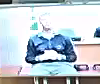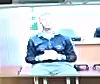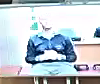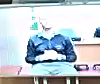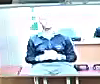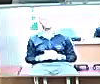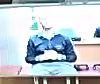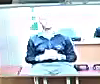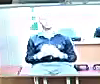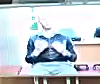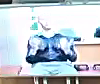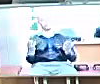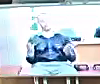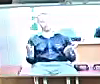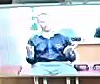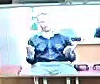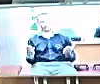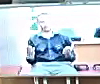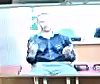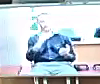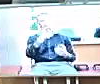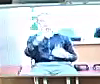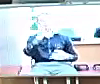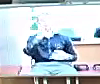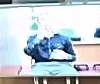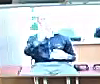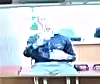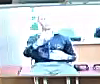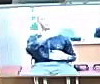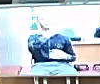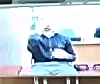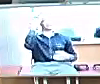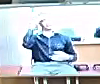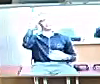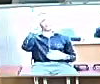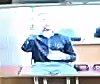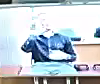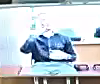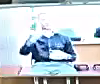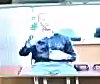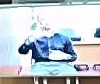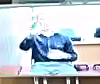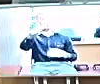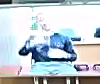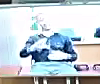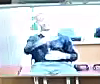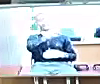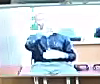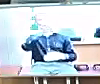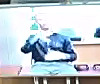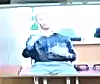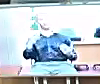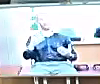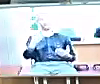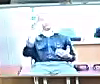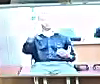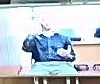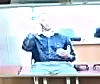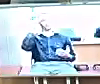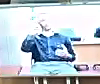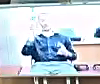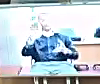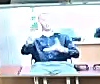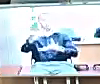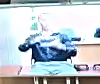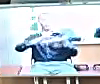bom é eu vou te responder o que eu tenho conhecimento como cidadão porque eu não faço parte né desse movimento